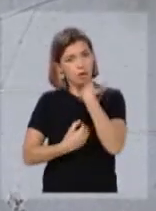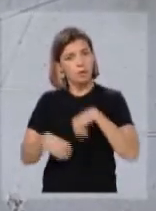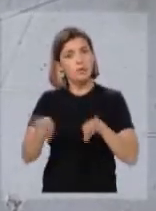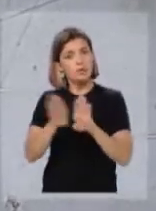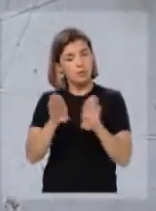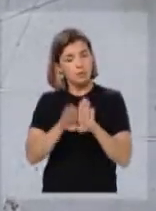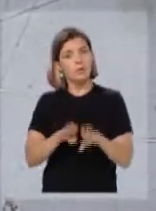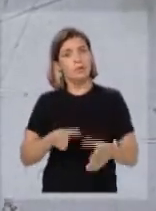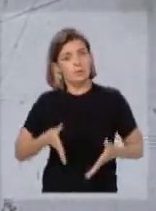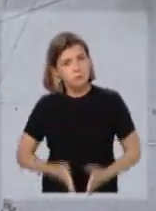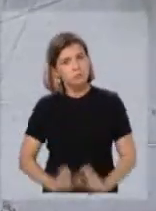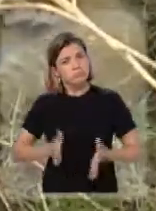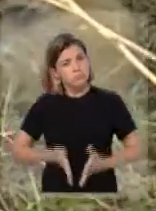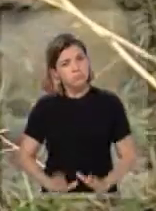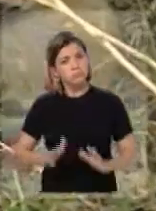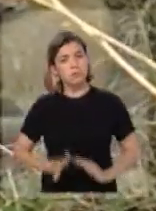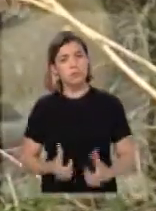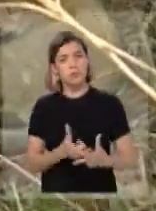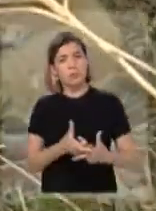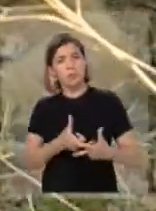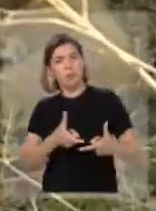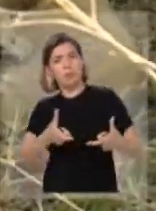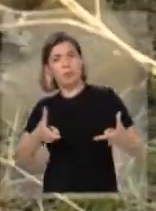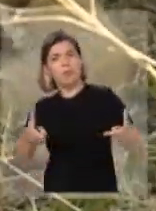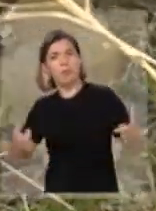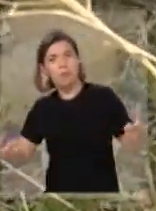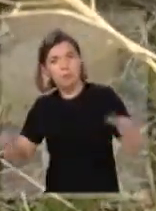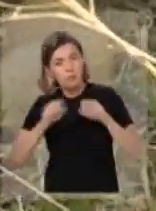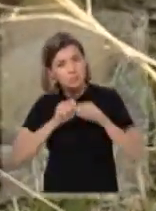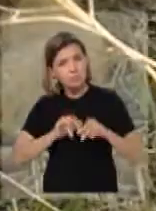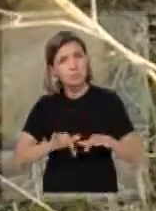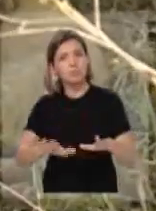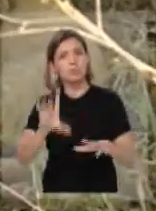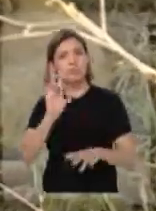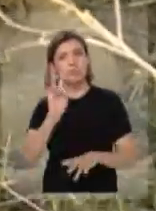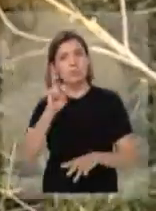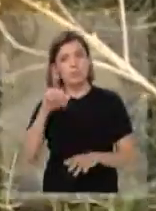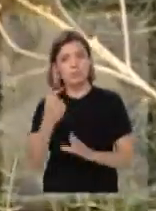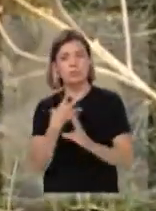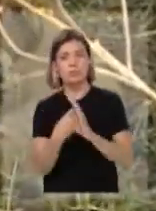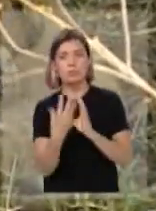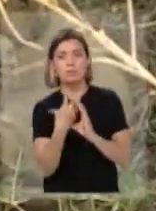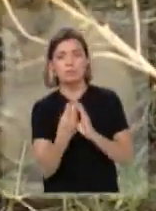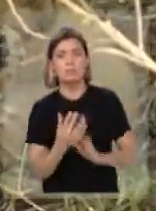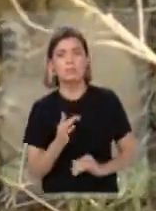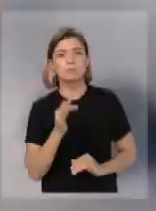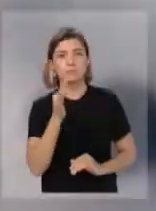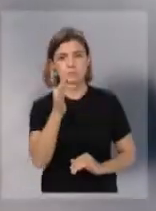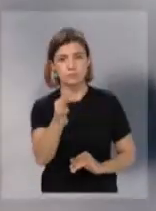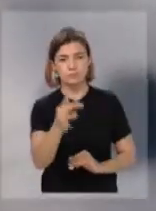não só para se manterem vivos, mas também para garantir a passagem de seus genes às gerações futuras.